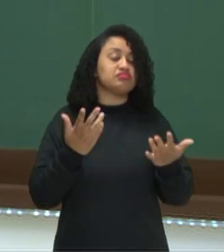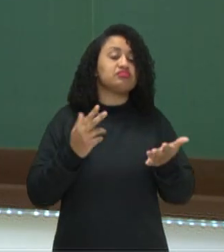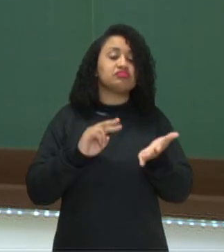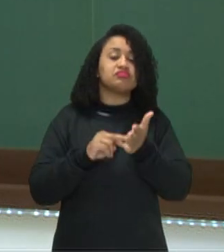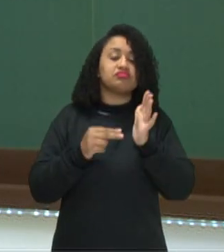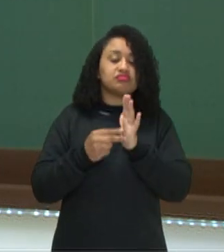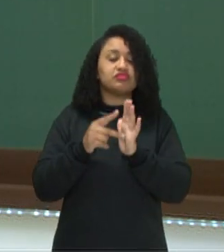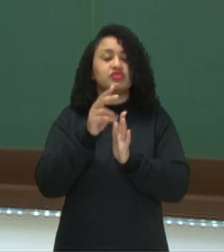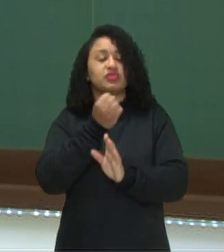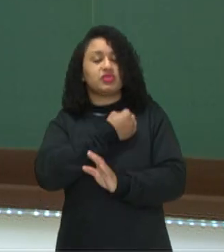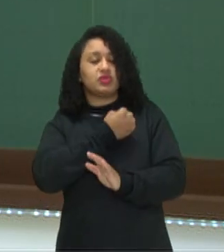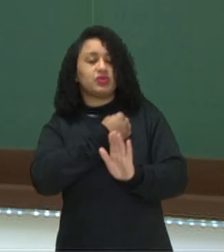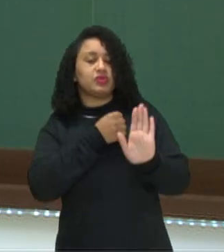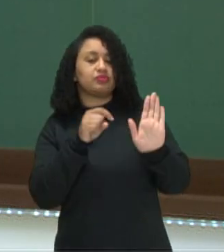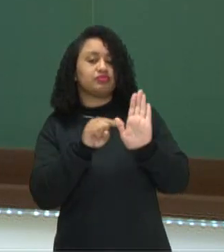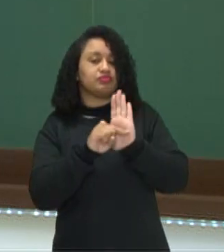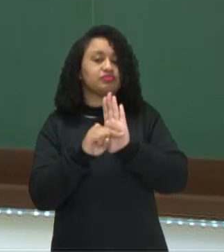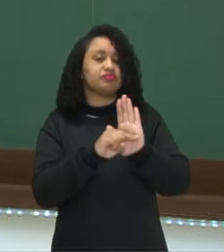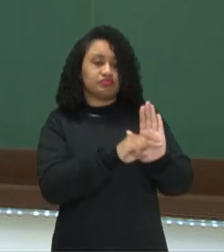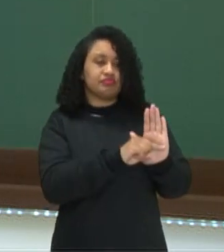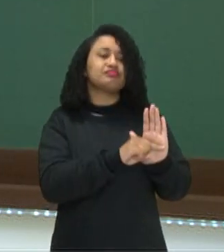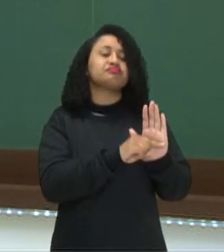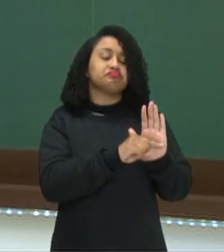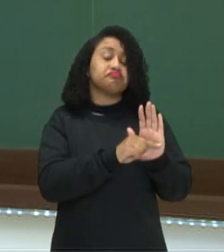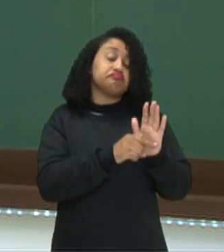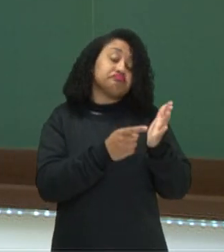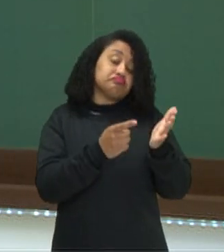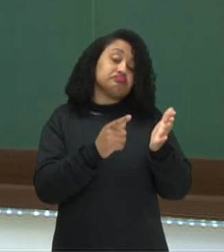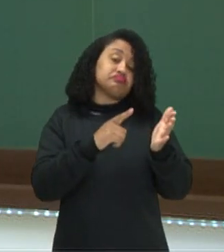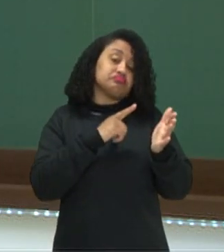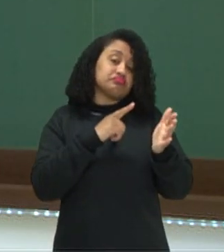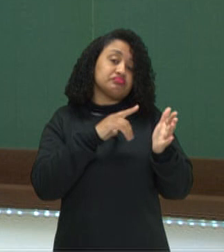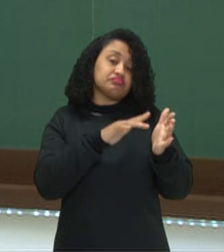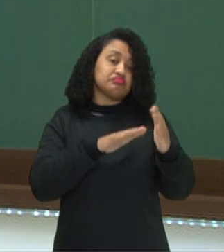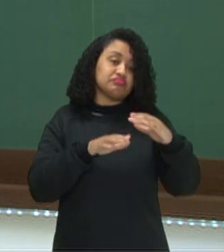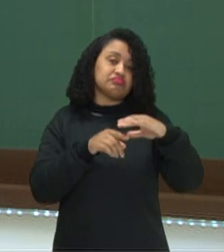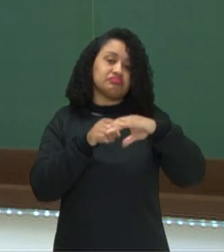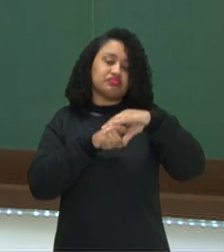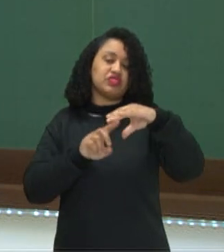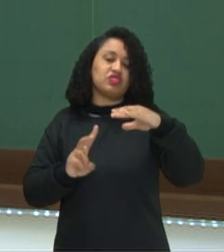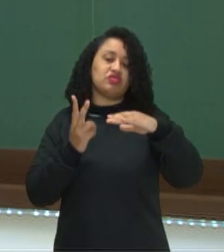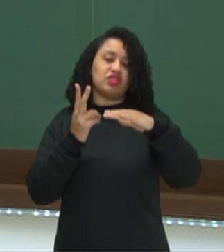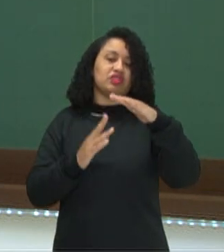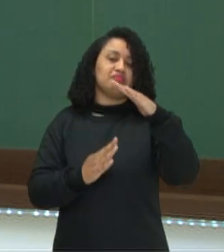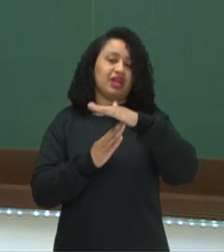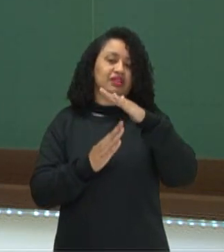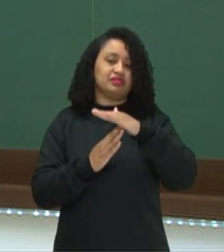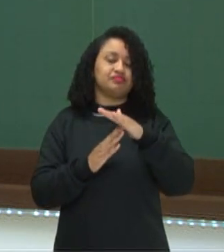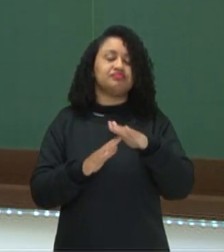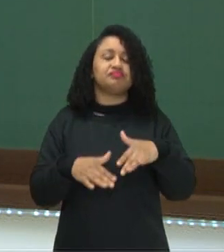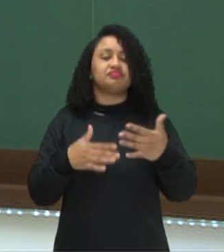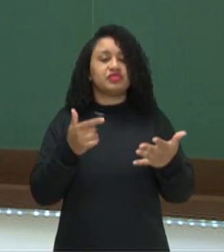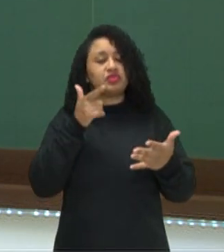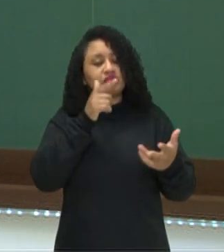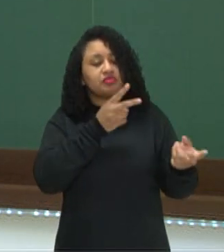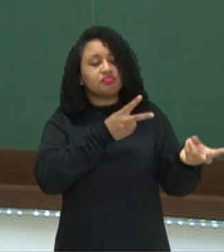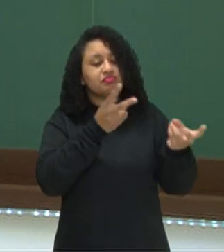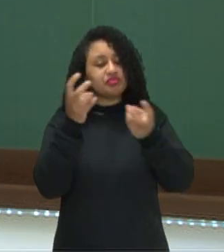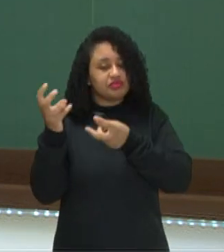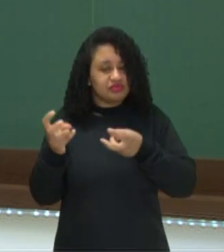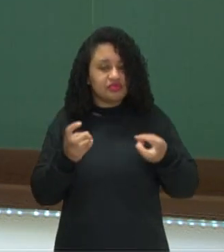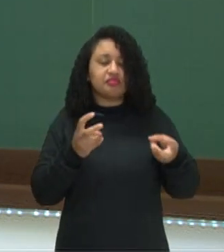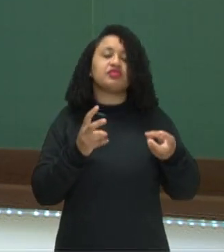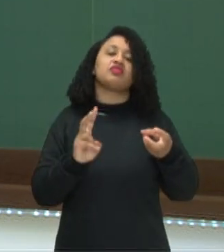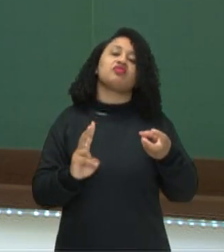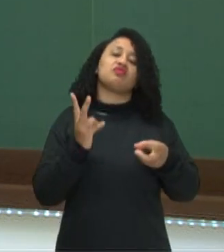número negativo, e nós temos nesse caso o valor de máximo. Conseguir identificar o valor